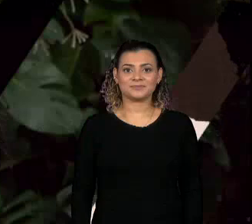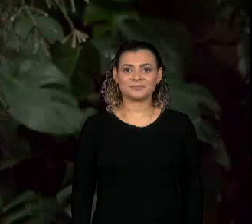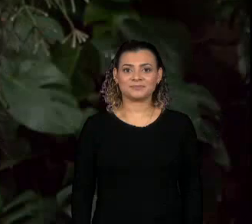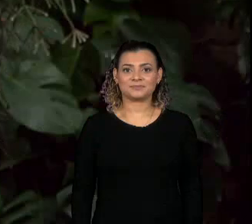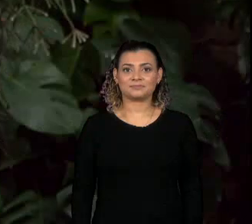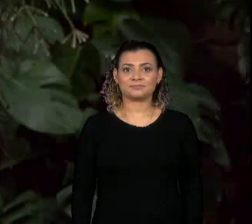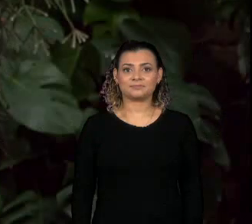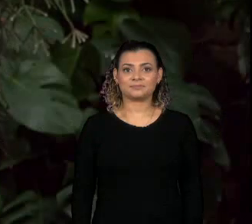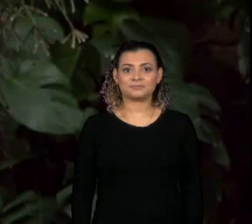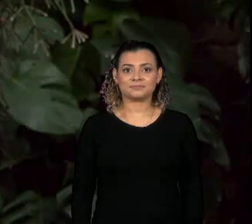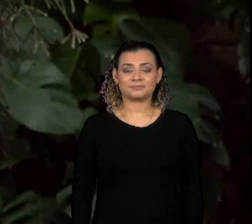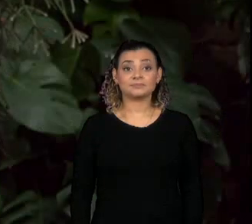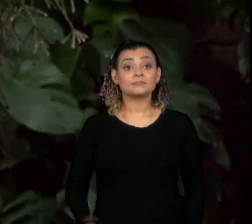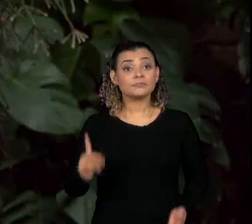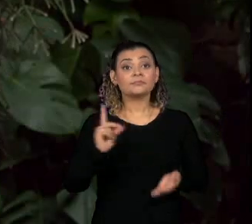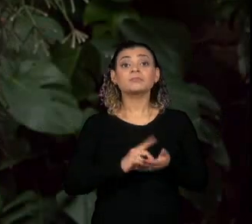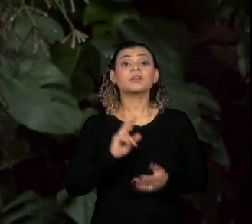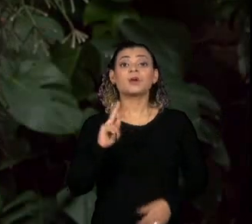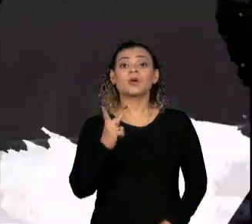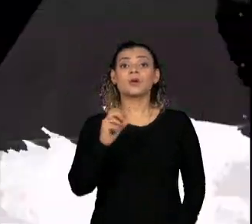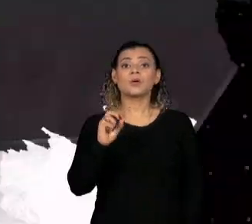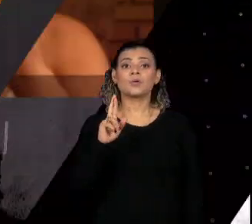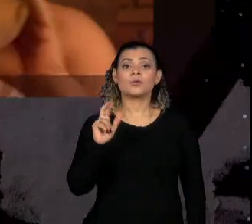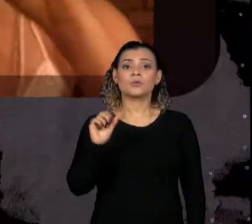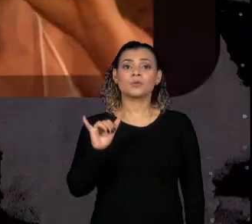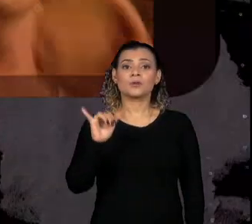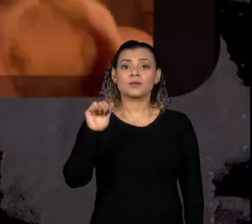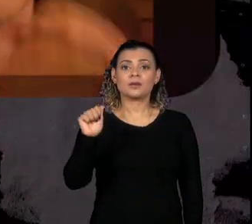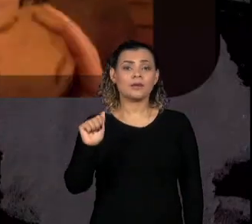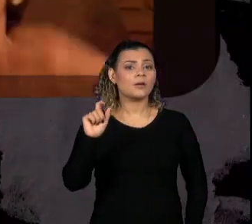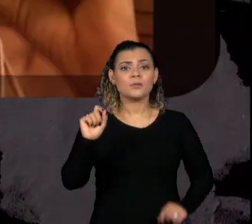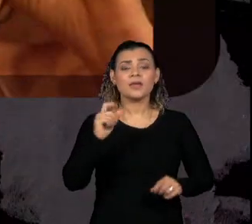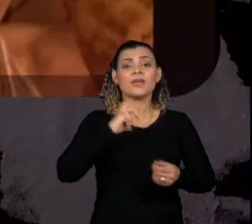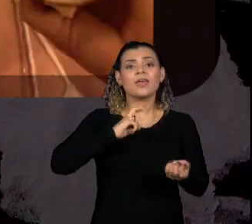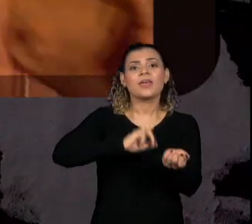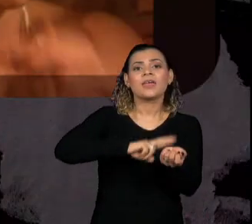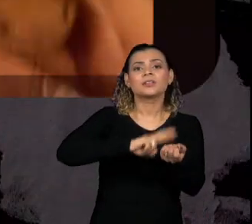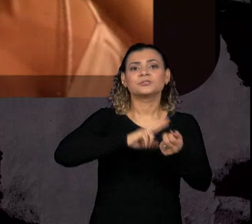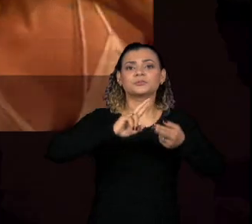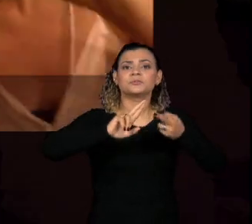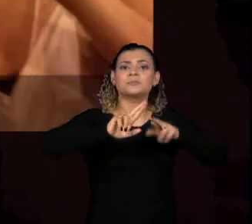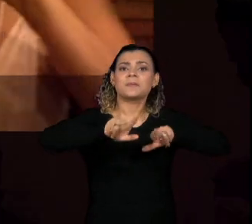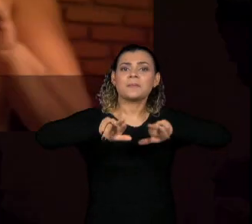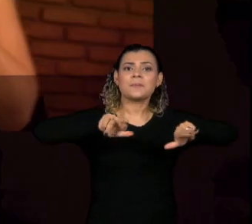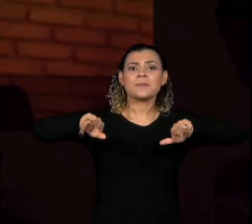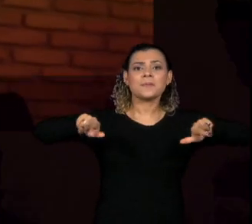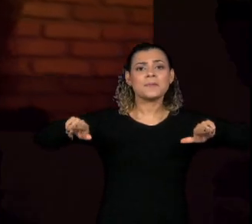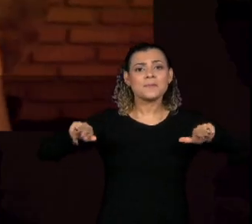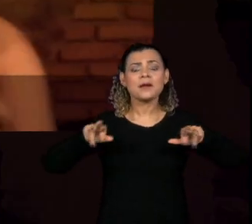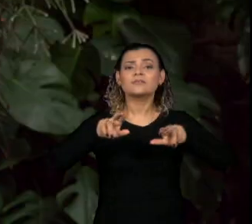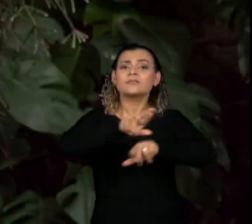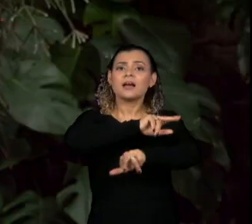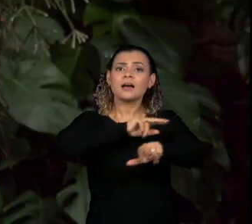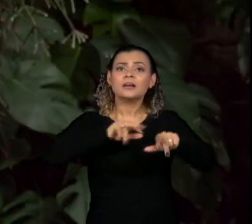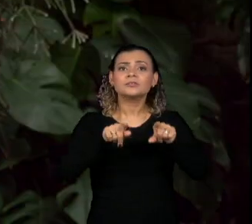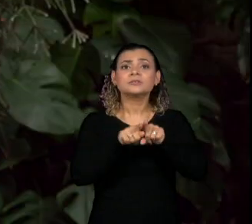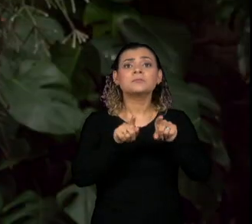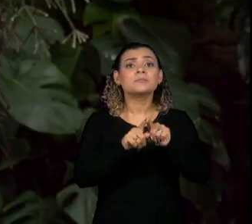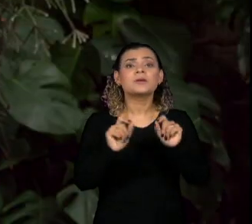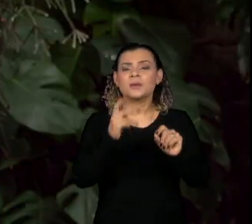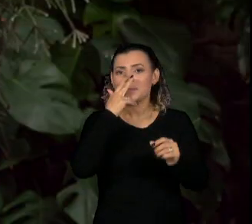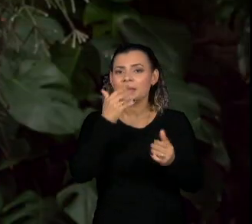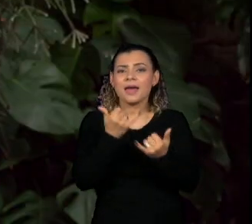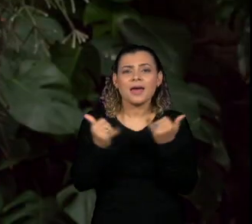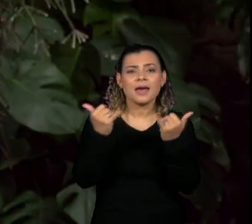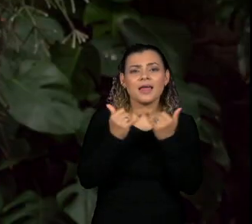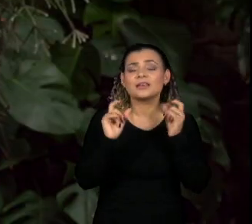Cara, o Oroiá é resultado de vivências, né? Com criação de ritmos diferentes e tal, e chegando mais perto aí de um afrobeat,